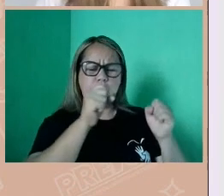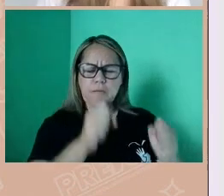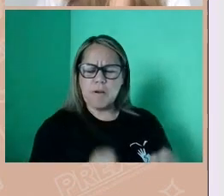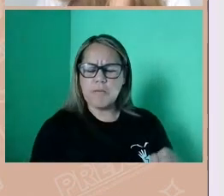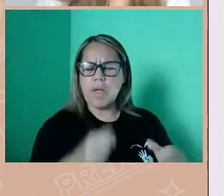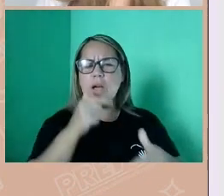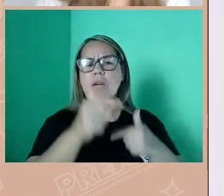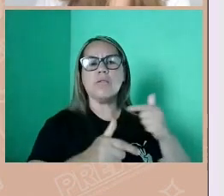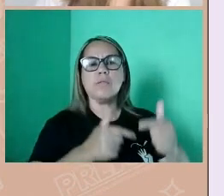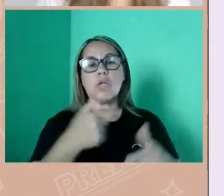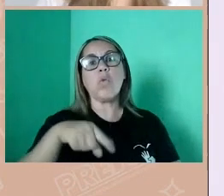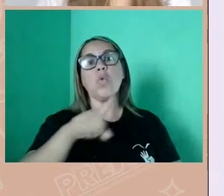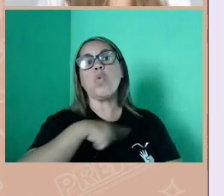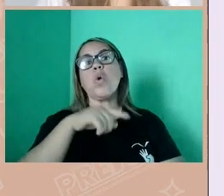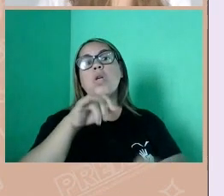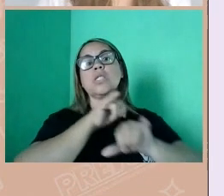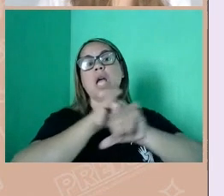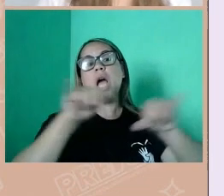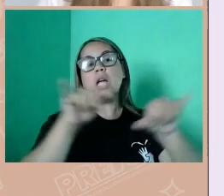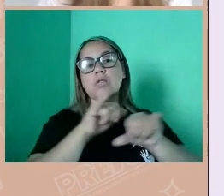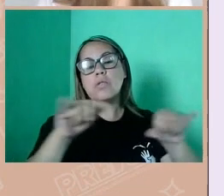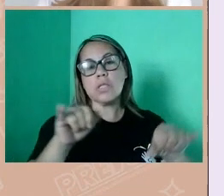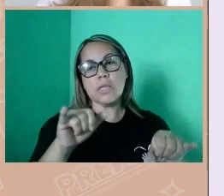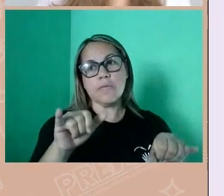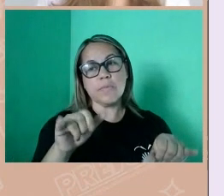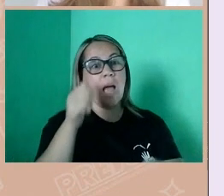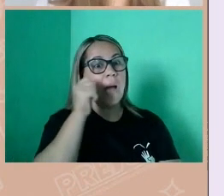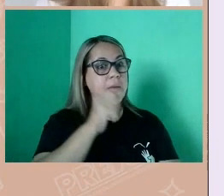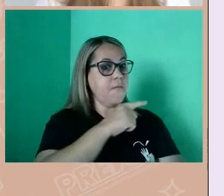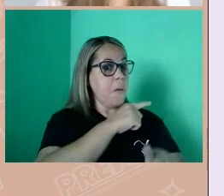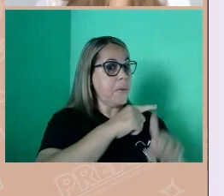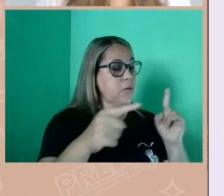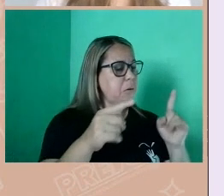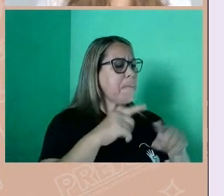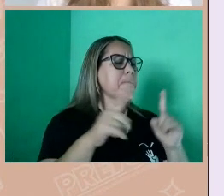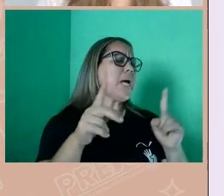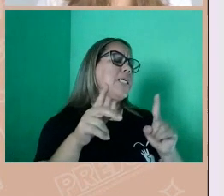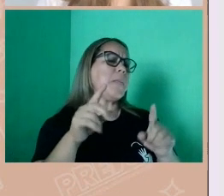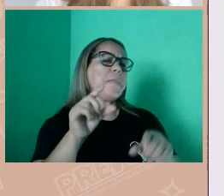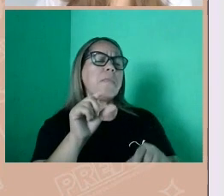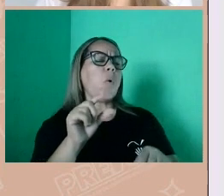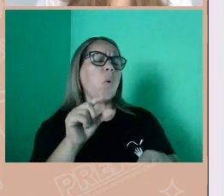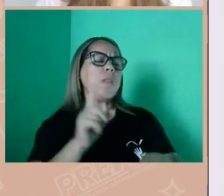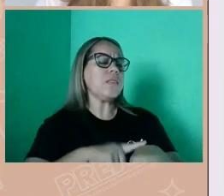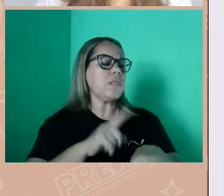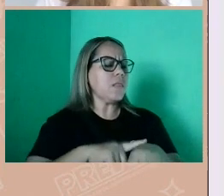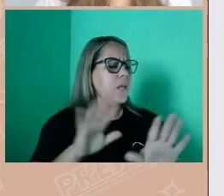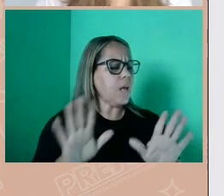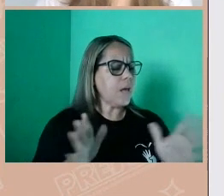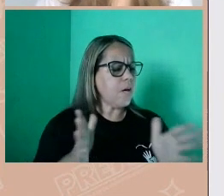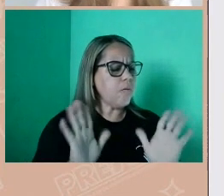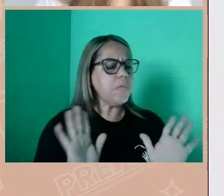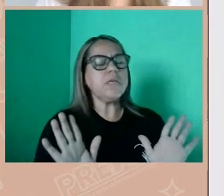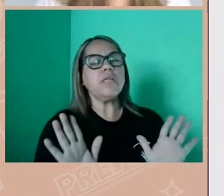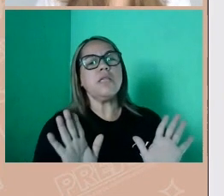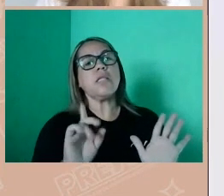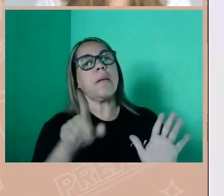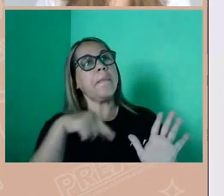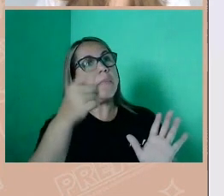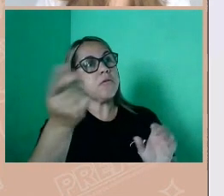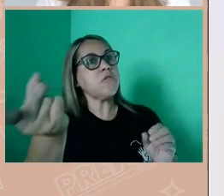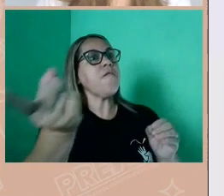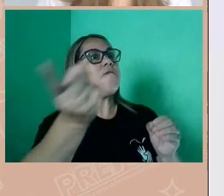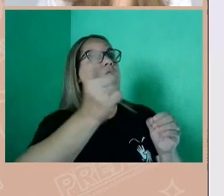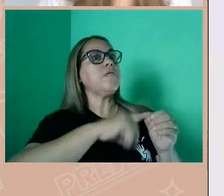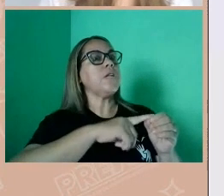anunciado certo então elas foram proibidas mas eles dizem que é temporário e que elas voltariam assim